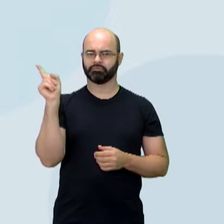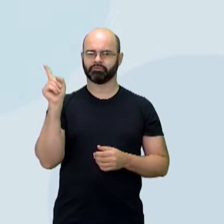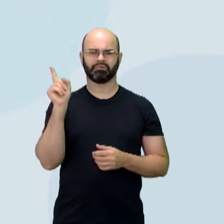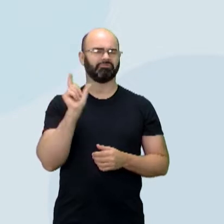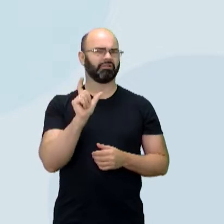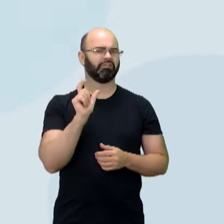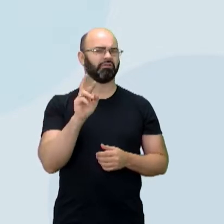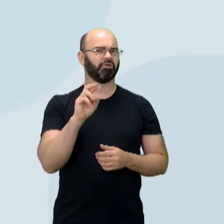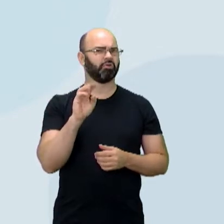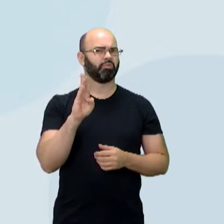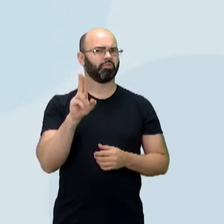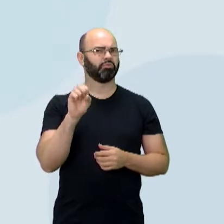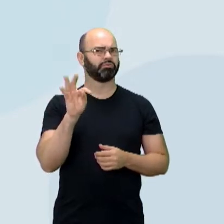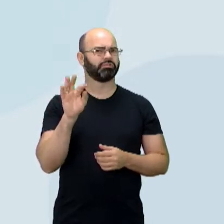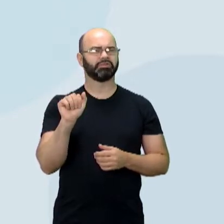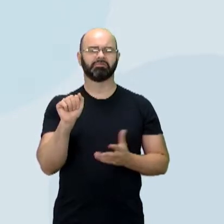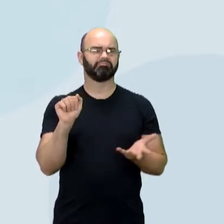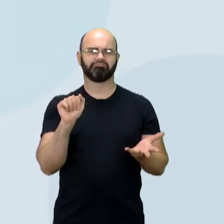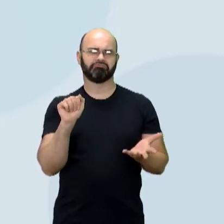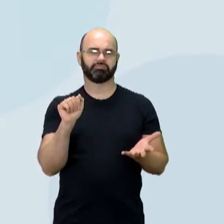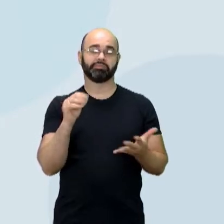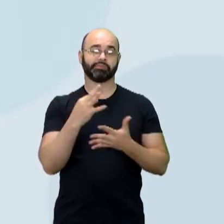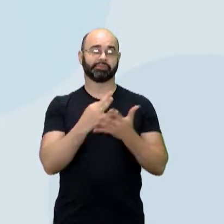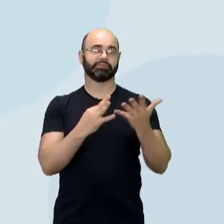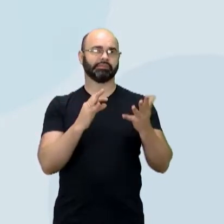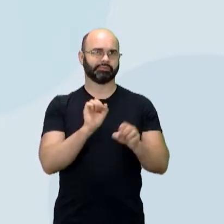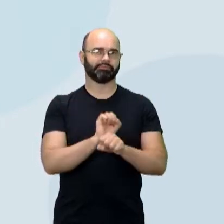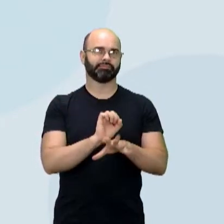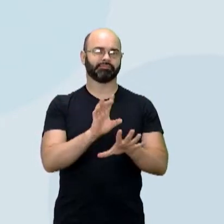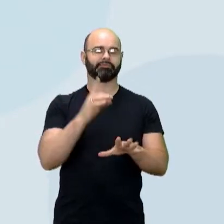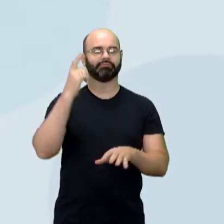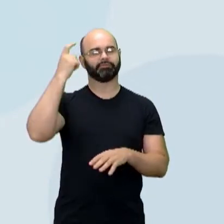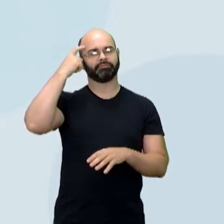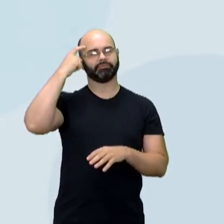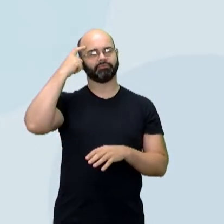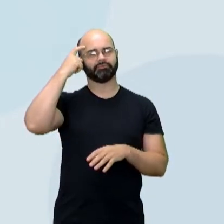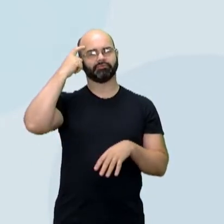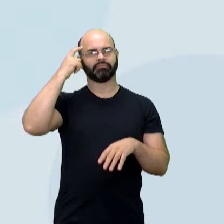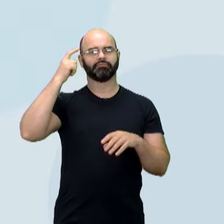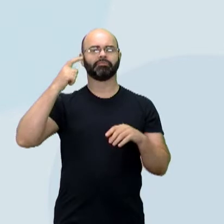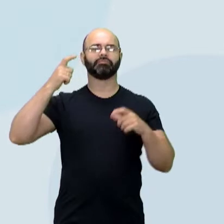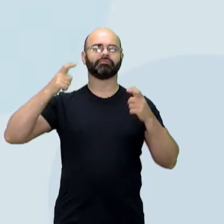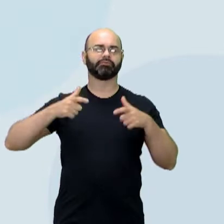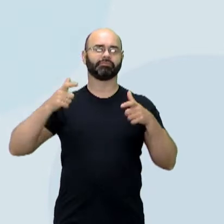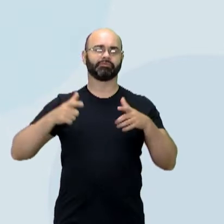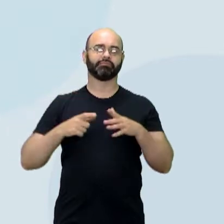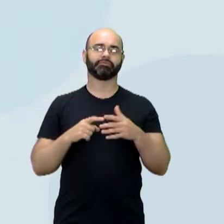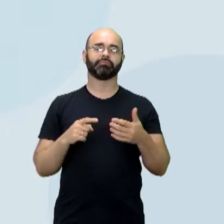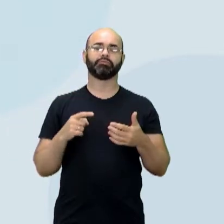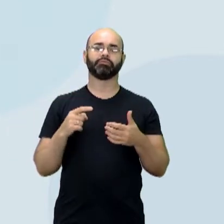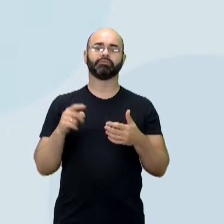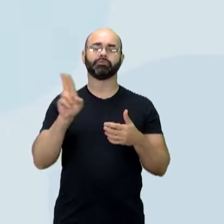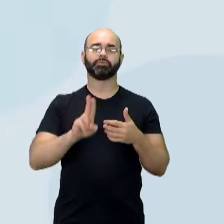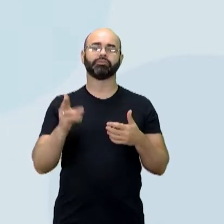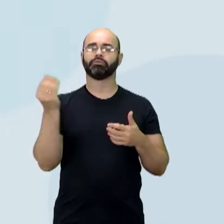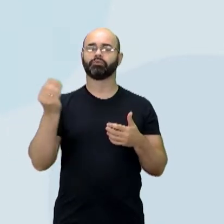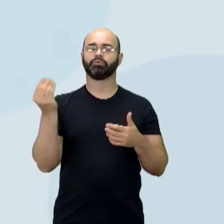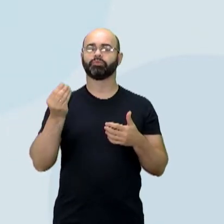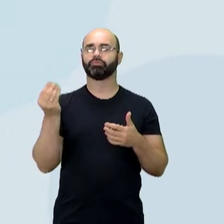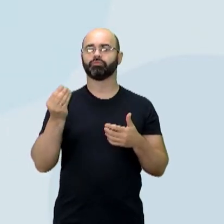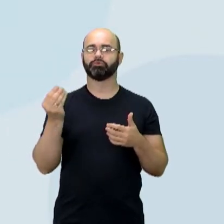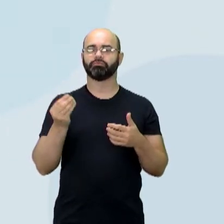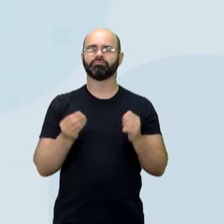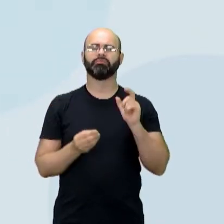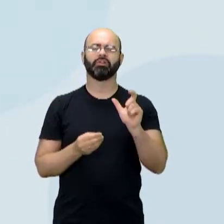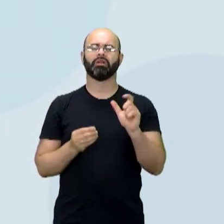lembro que tem essa palavra no texto, né? Então a gente precisa parar e pensar. Peraí, robusta, onde está? Foi usada para quê? Qual é o